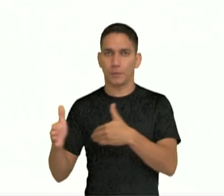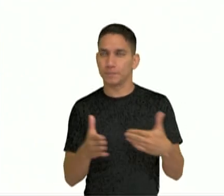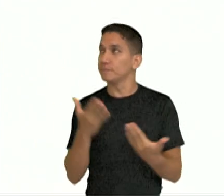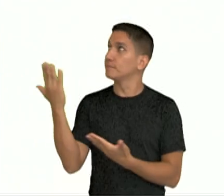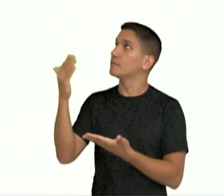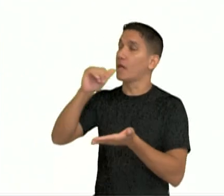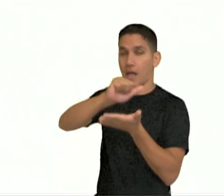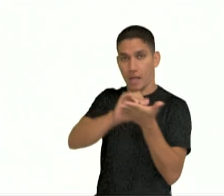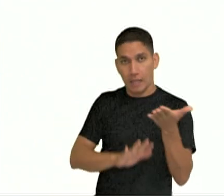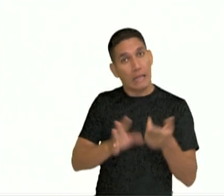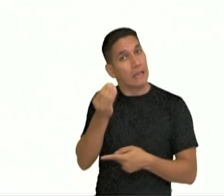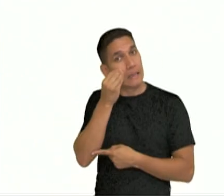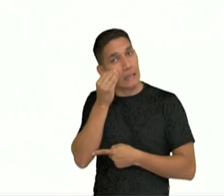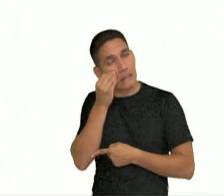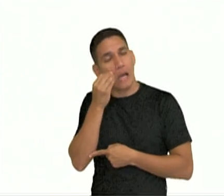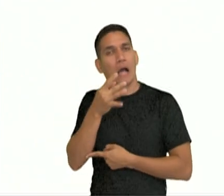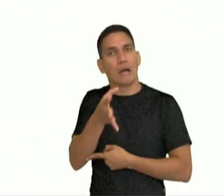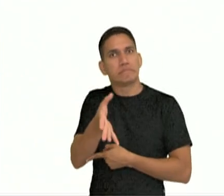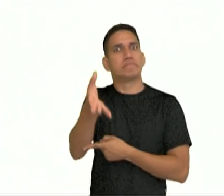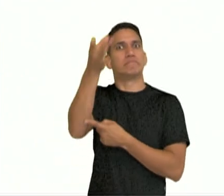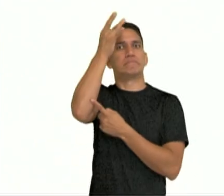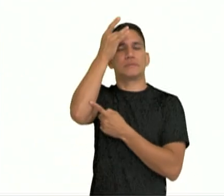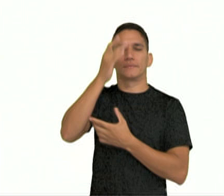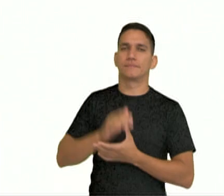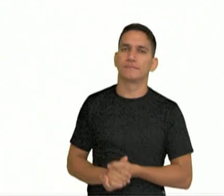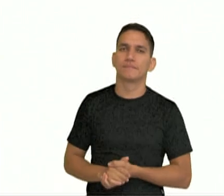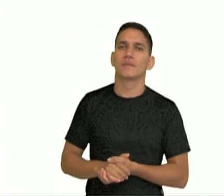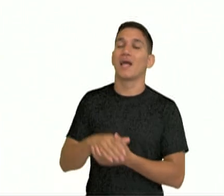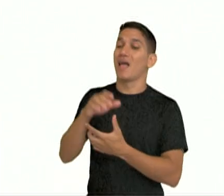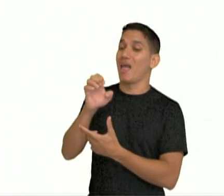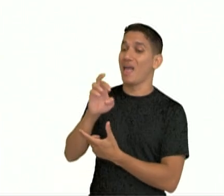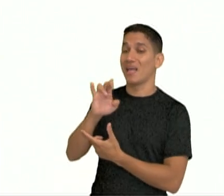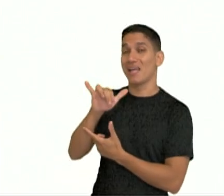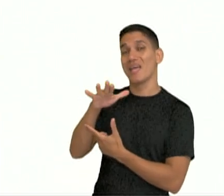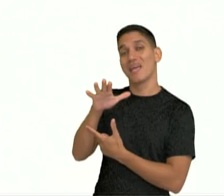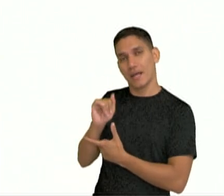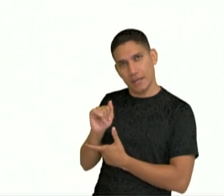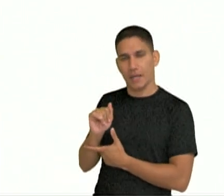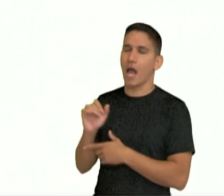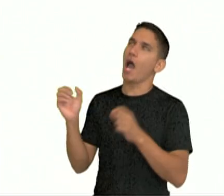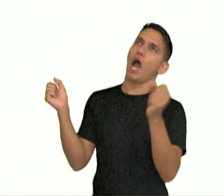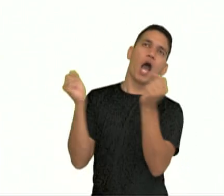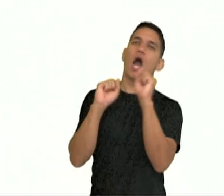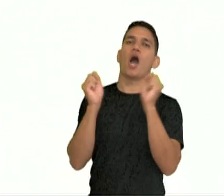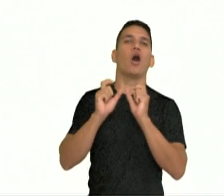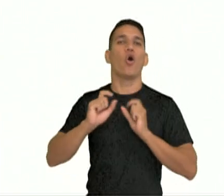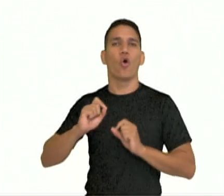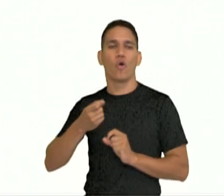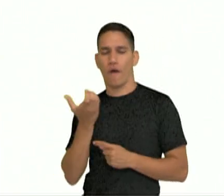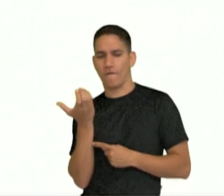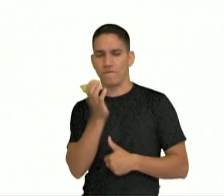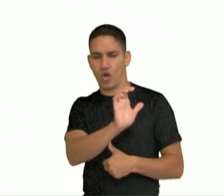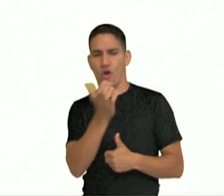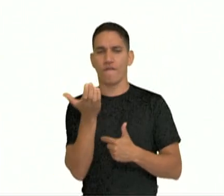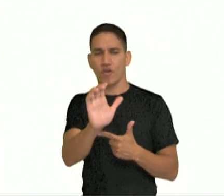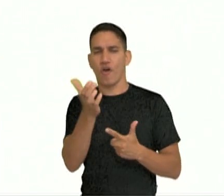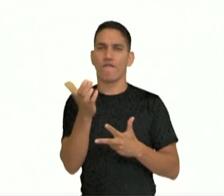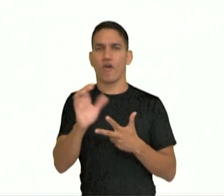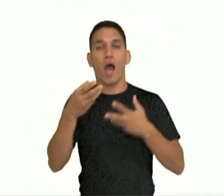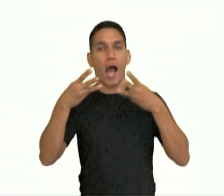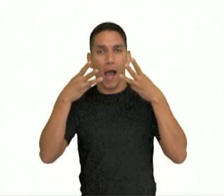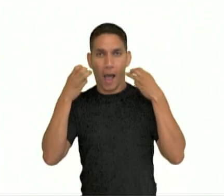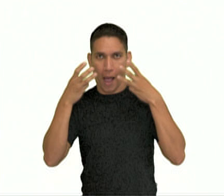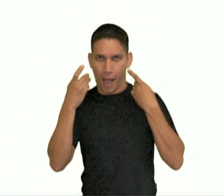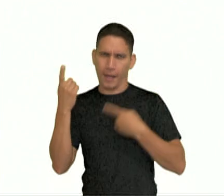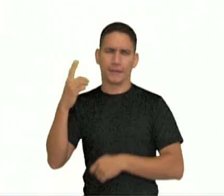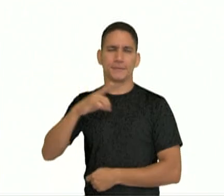fazer um exercício agora para aplicar esse conhecimento. Érica adora postar as fotos dos gatos, né,